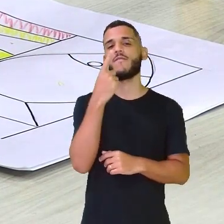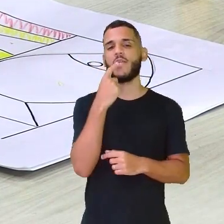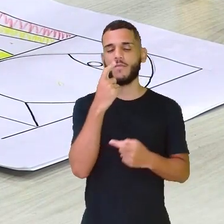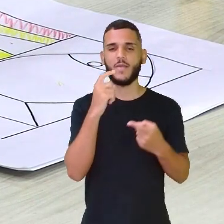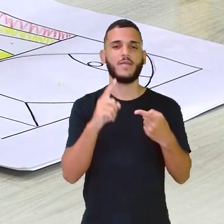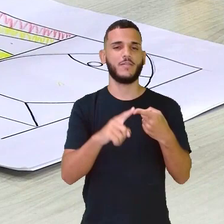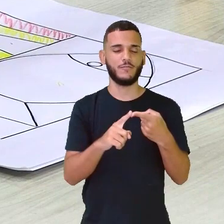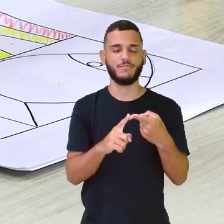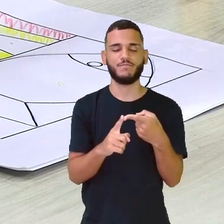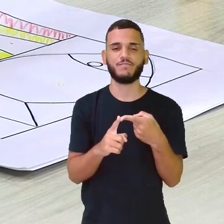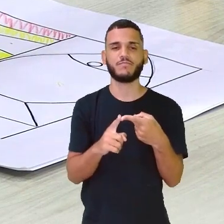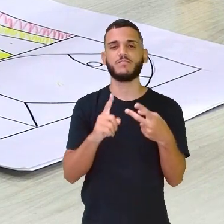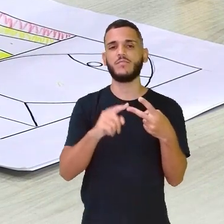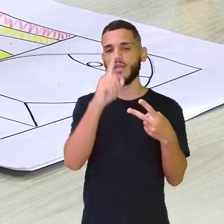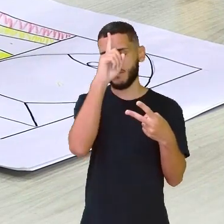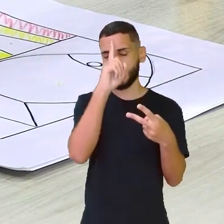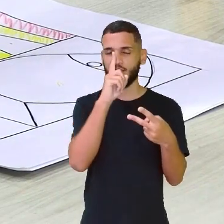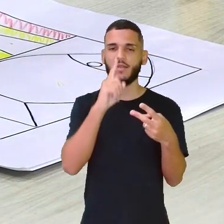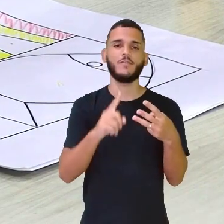Vermelho, amarelo,